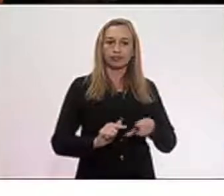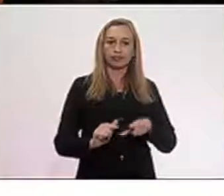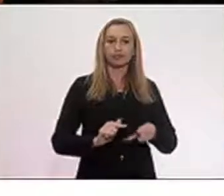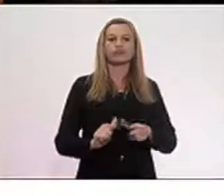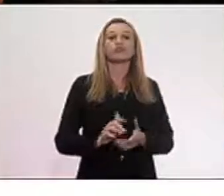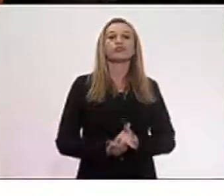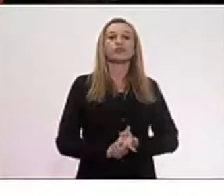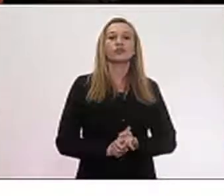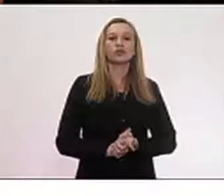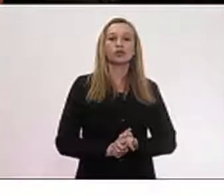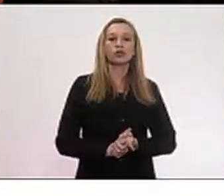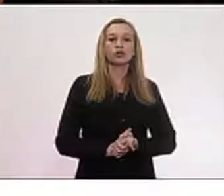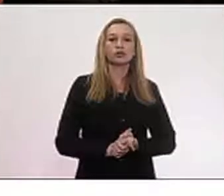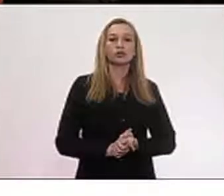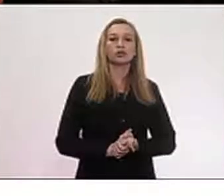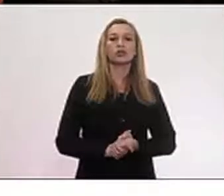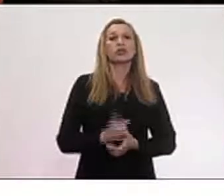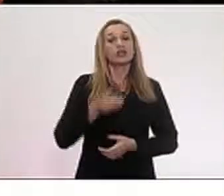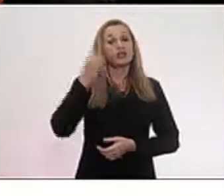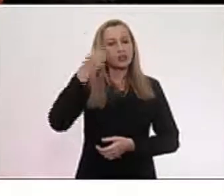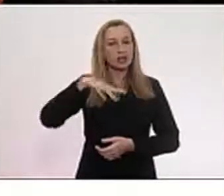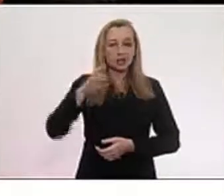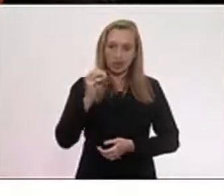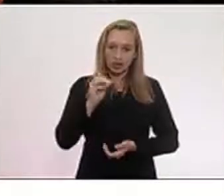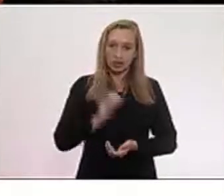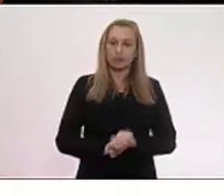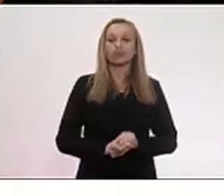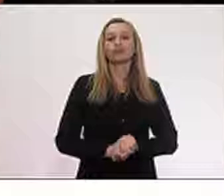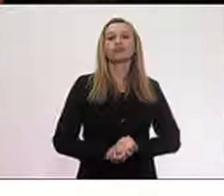deputado Márcio Canela,